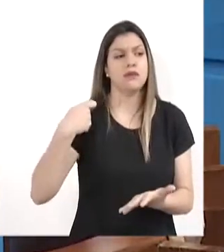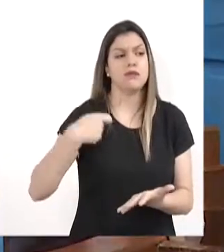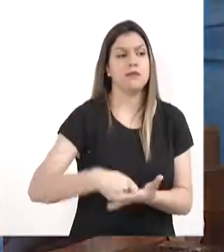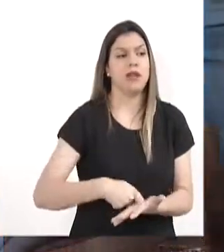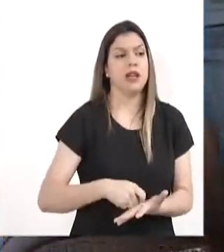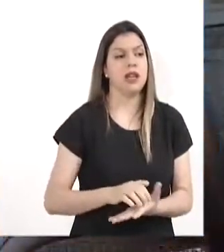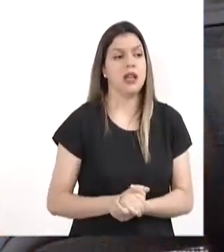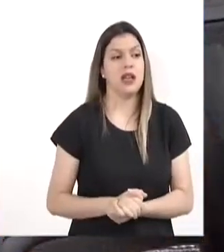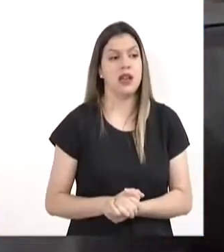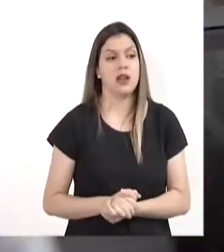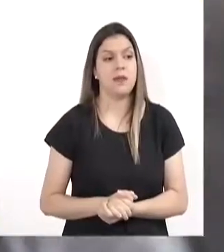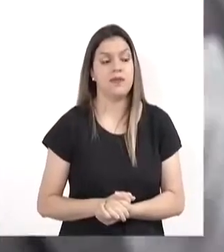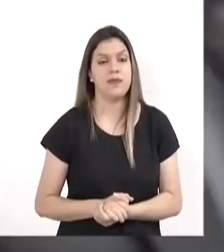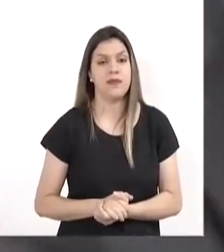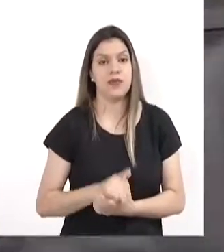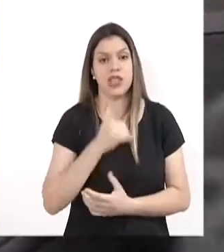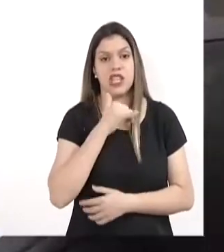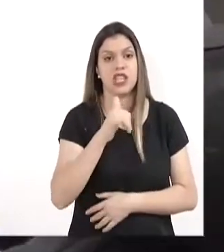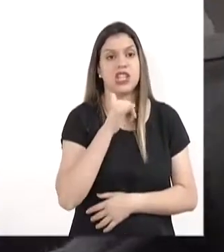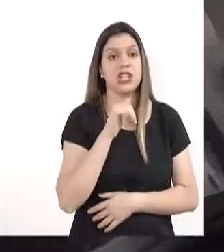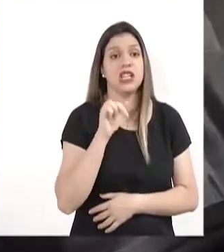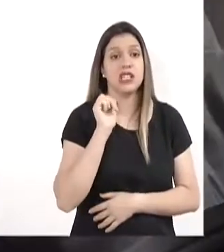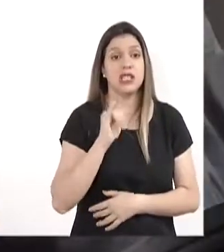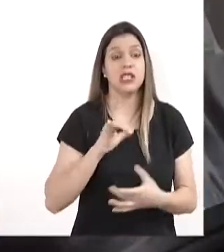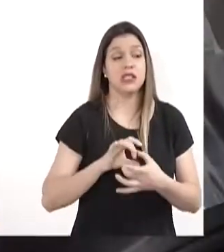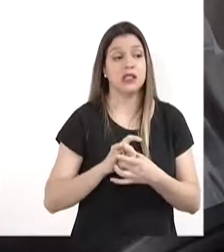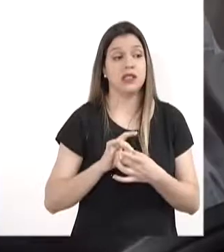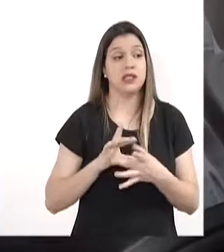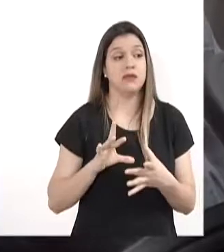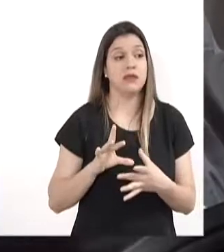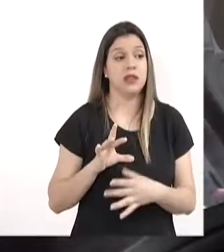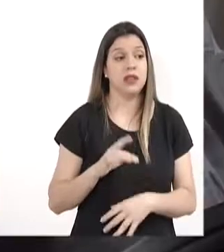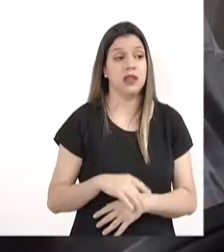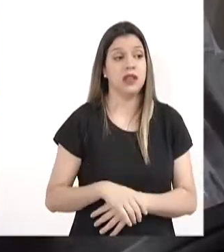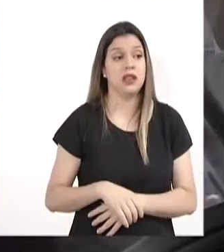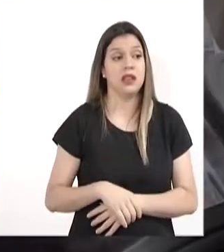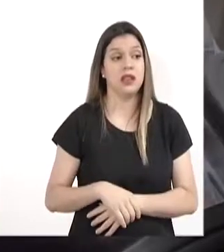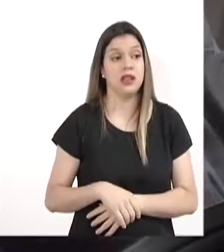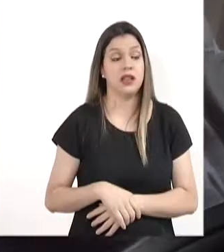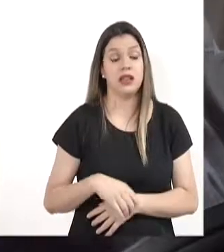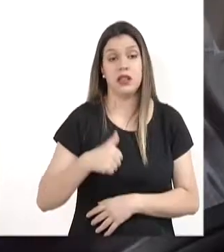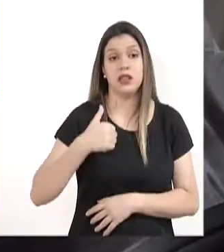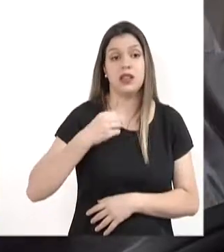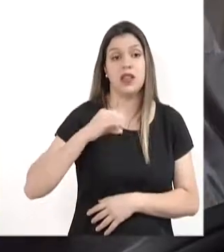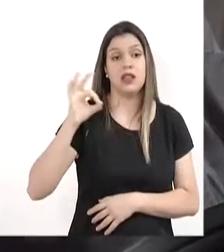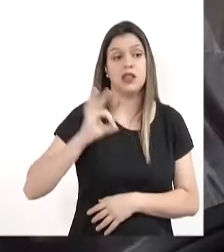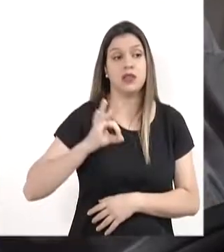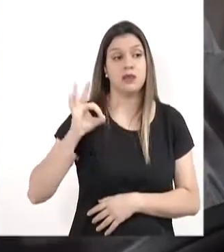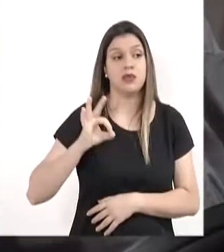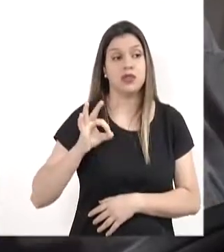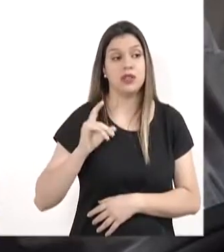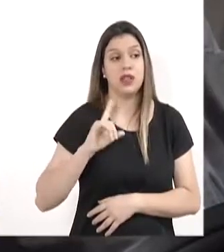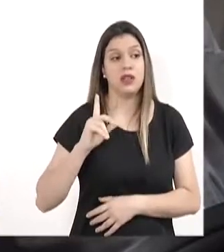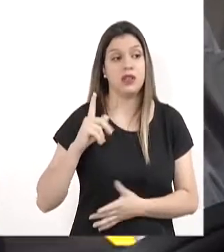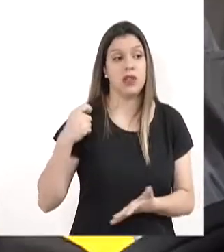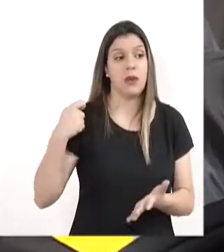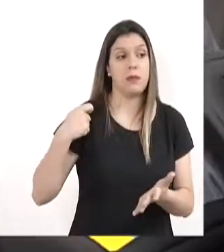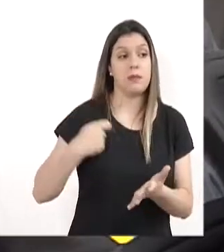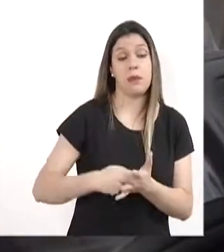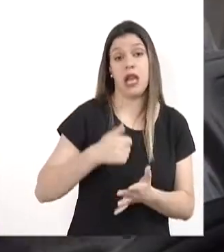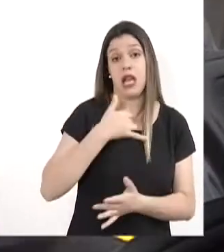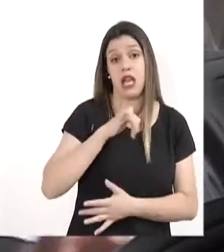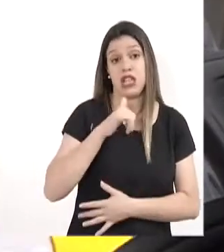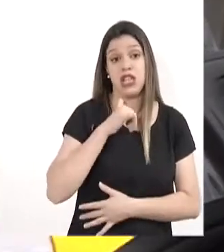tirar da Energisa se autorizarmos taxa de religação dos 10% que esteja inadimplente? Vamos ver o que é